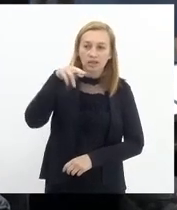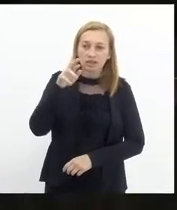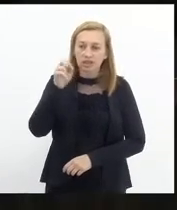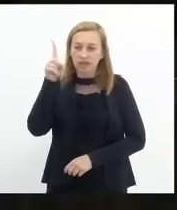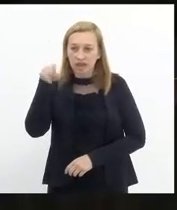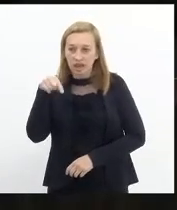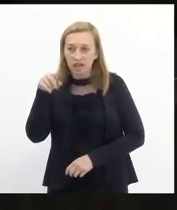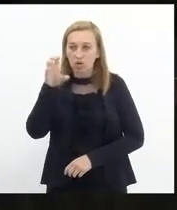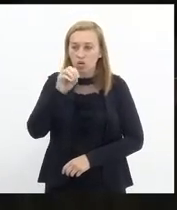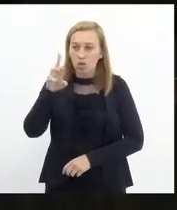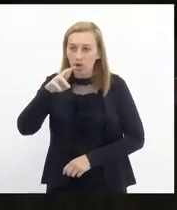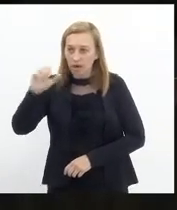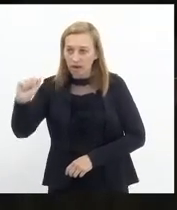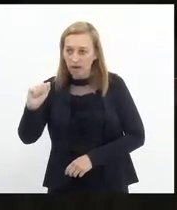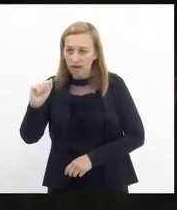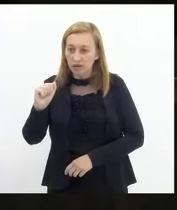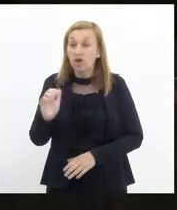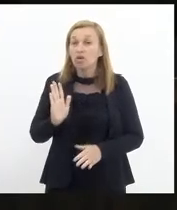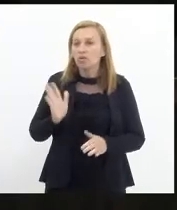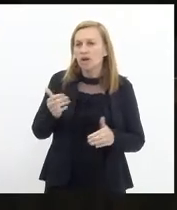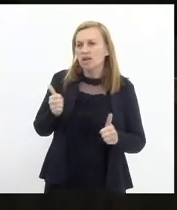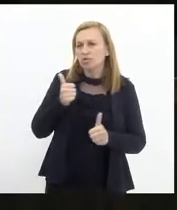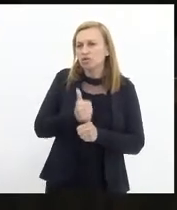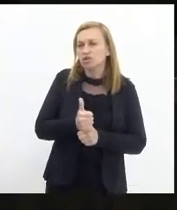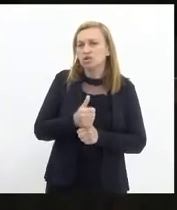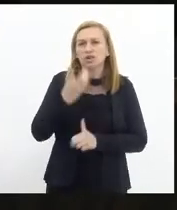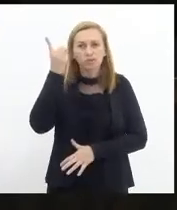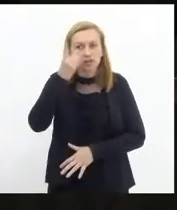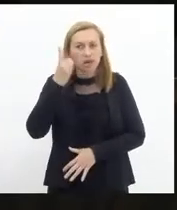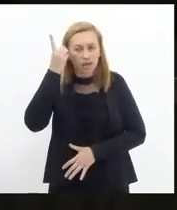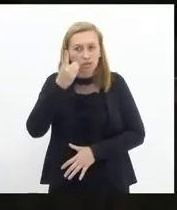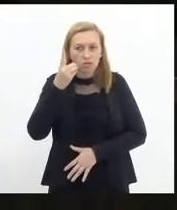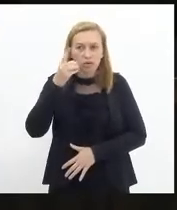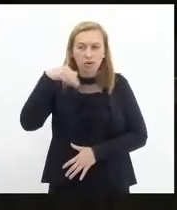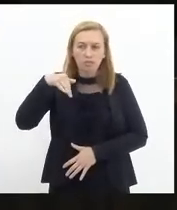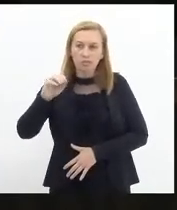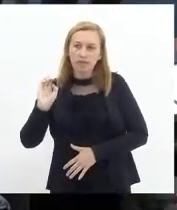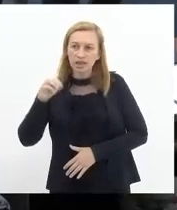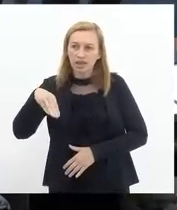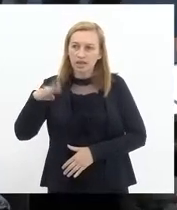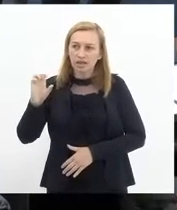Deputado André Correia. Como é substitutivo, deputado Carlos Mink, poderá dar o parecer.